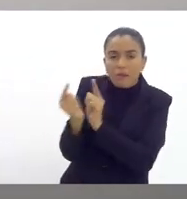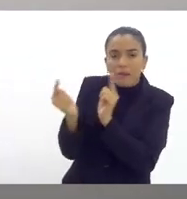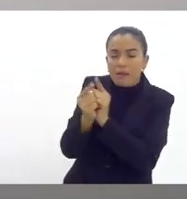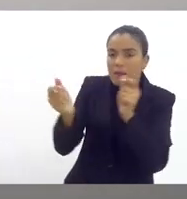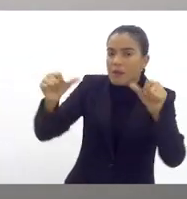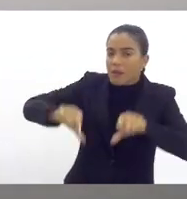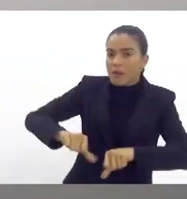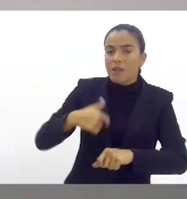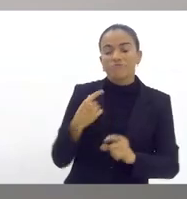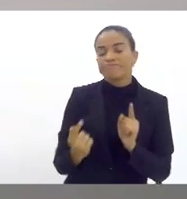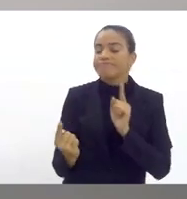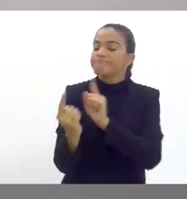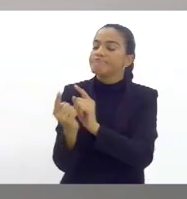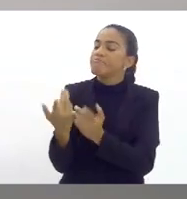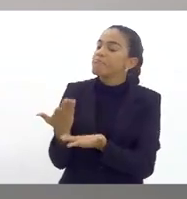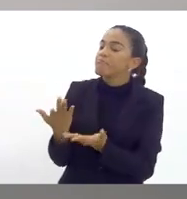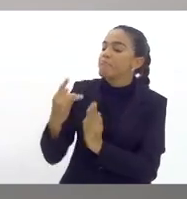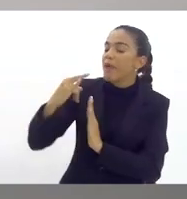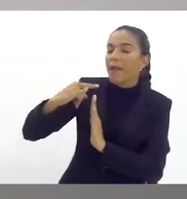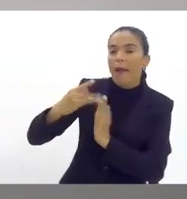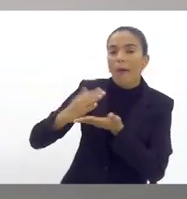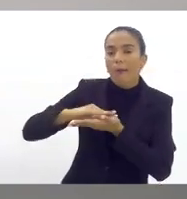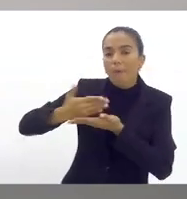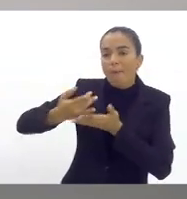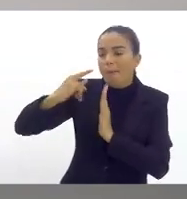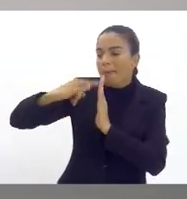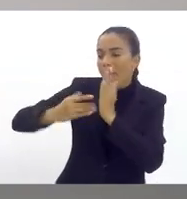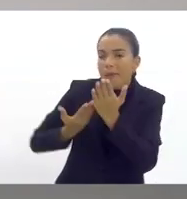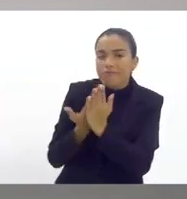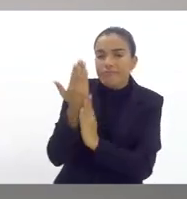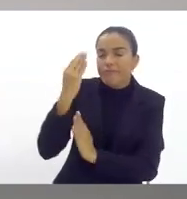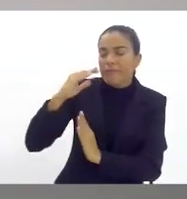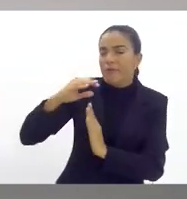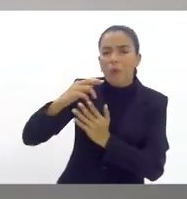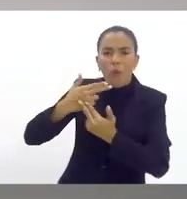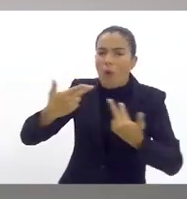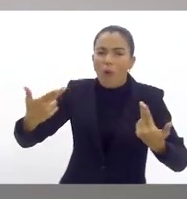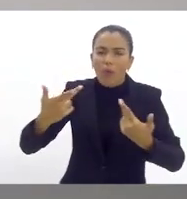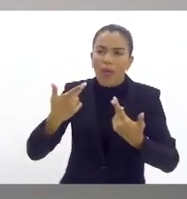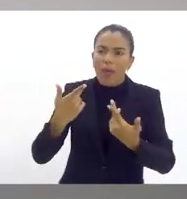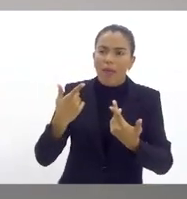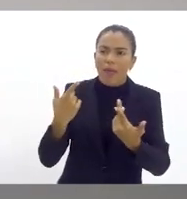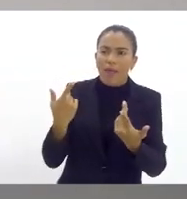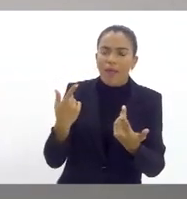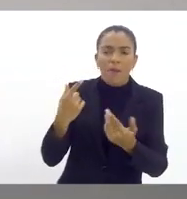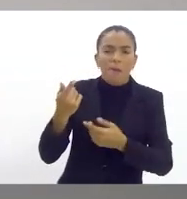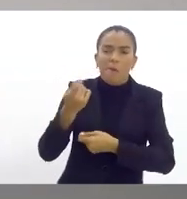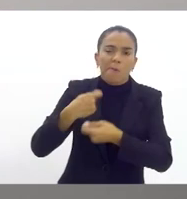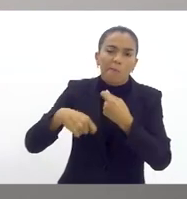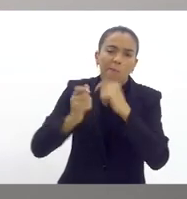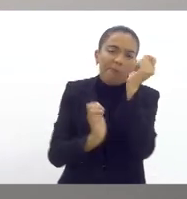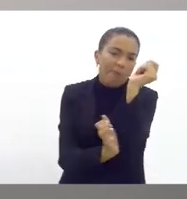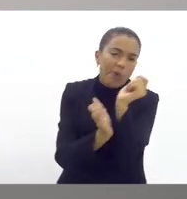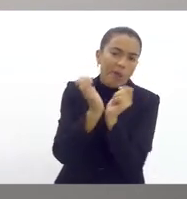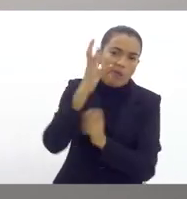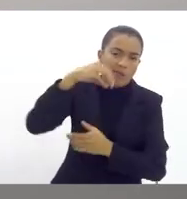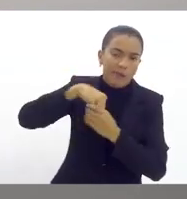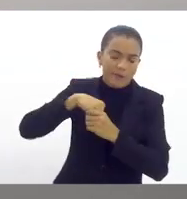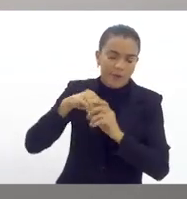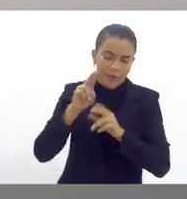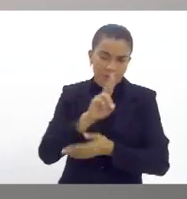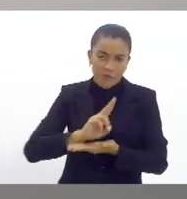horrível estudante chega lá para pegar um boleto para para fazer qualquer questão né burocrática que precisa resolver na universidade